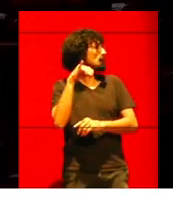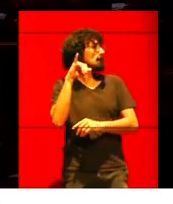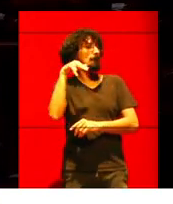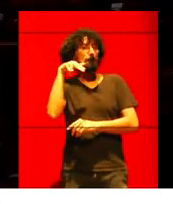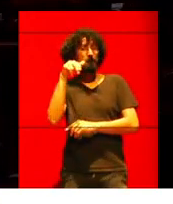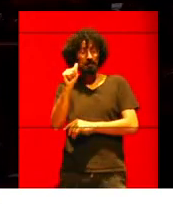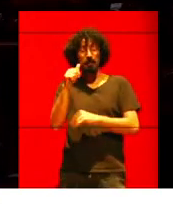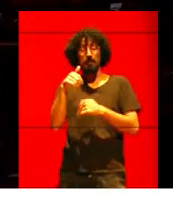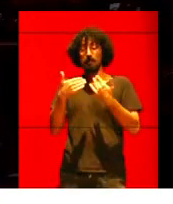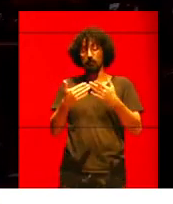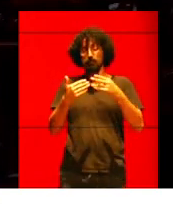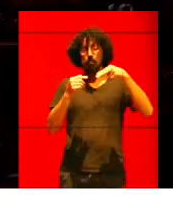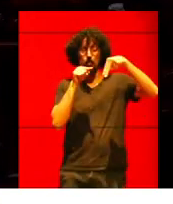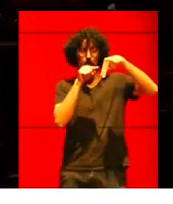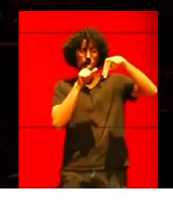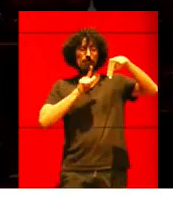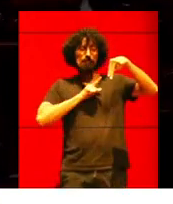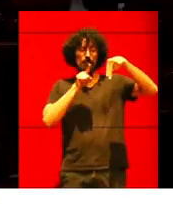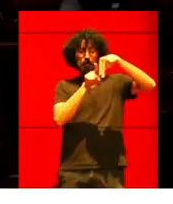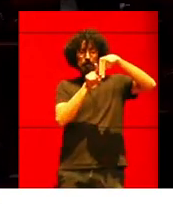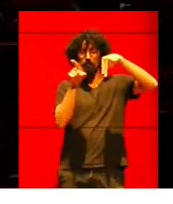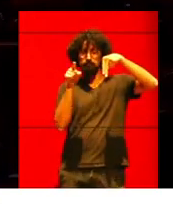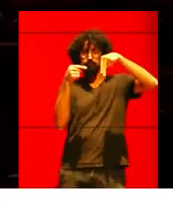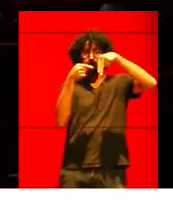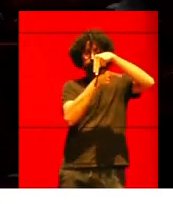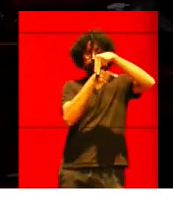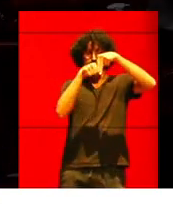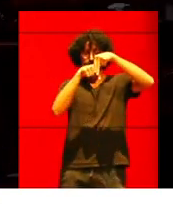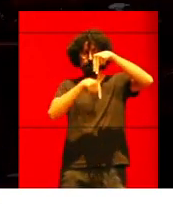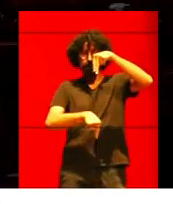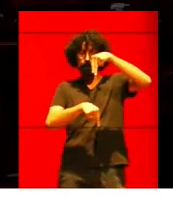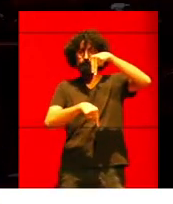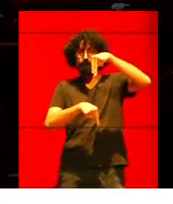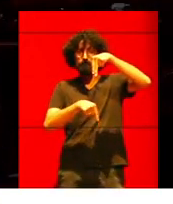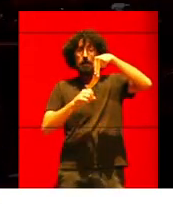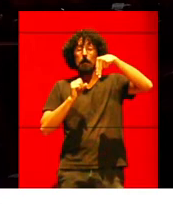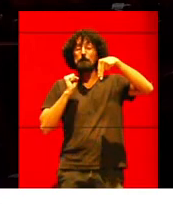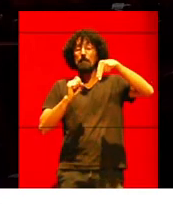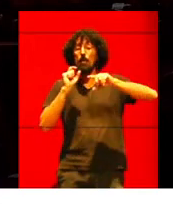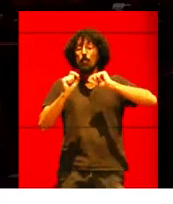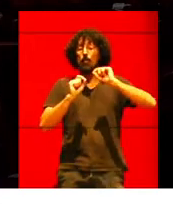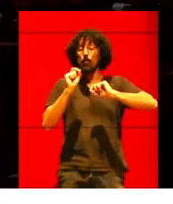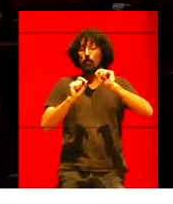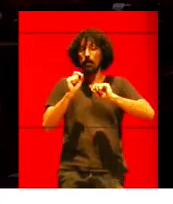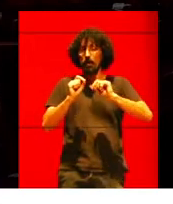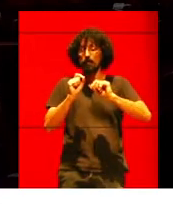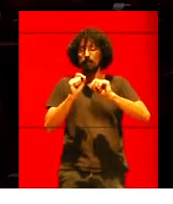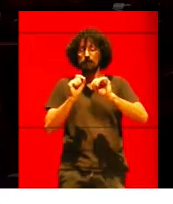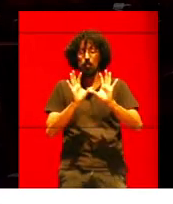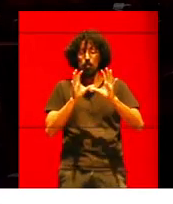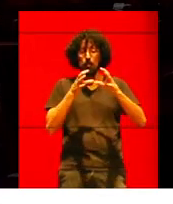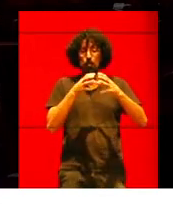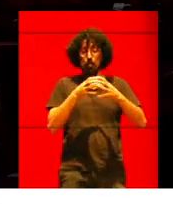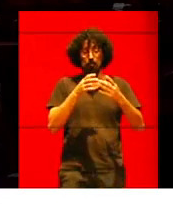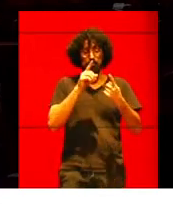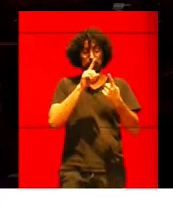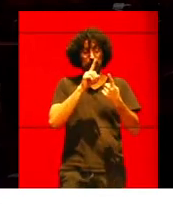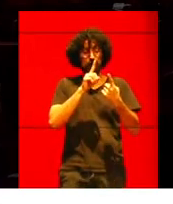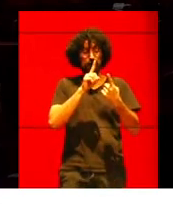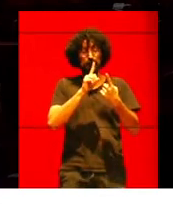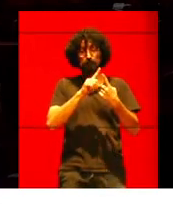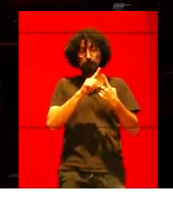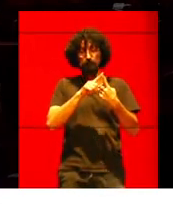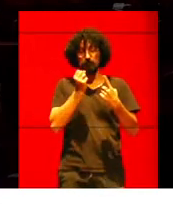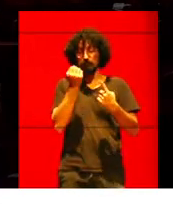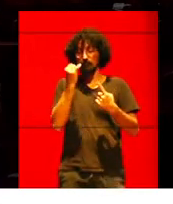nitrogênio faz três ligações, as aminas e as amidas podem ser classificadas em... Se o nitrogênio